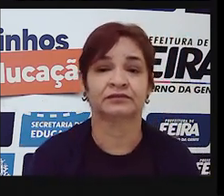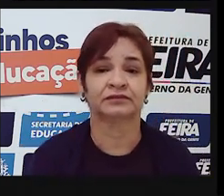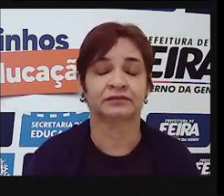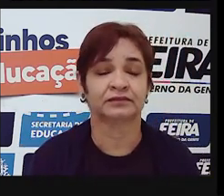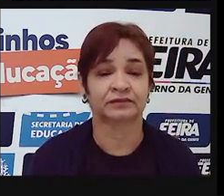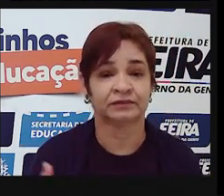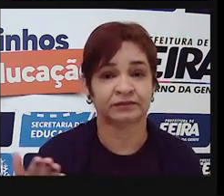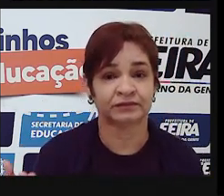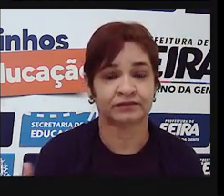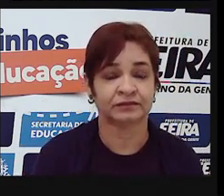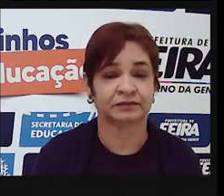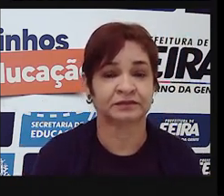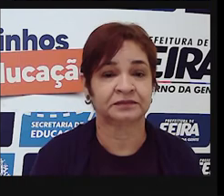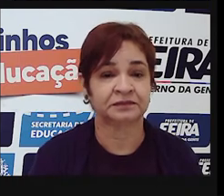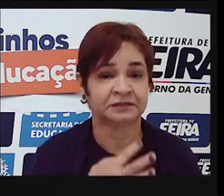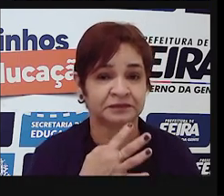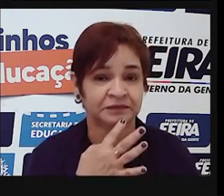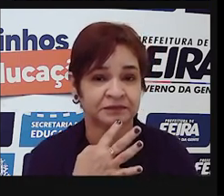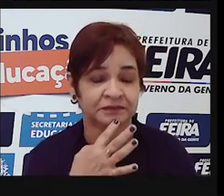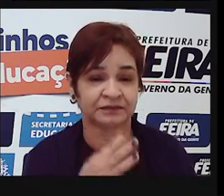Essa aí é conhecida, famosa, viu?